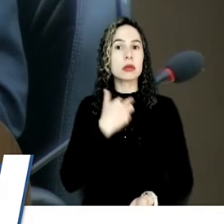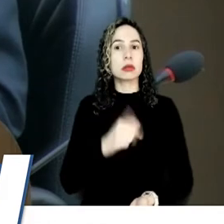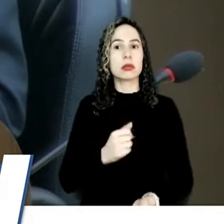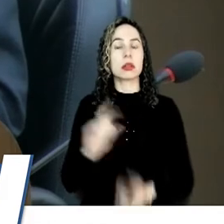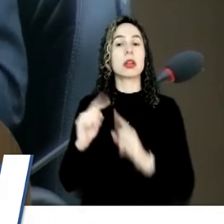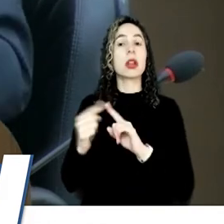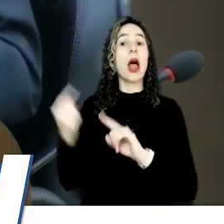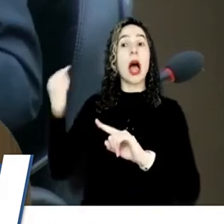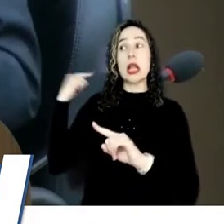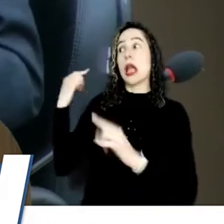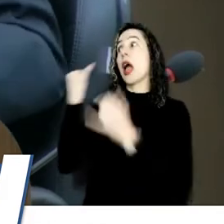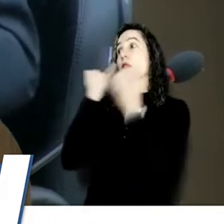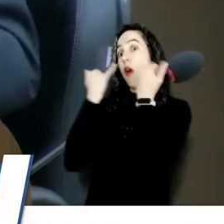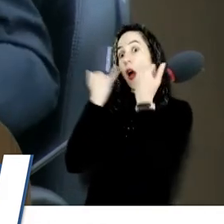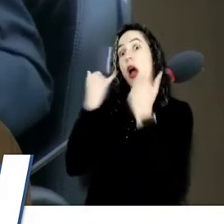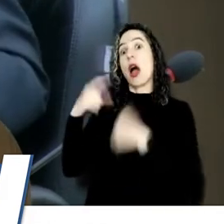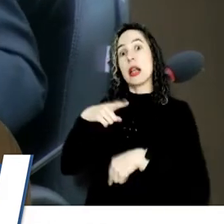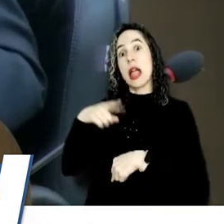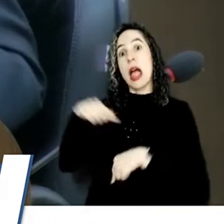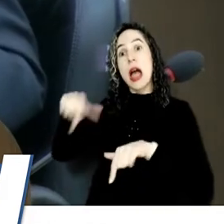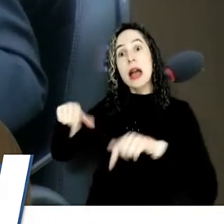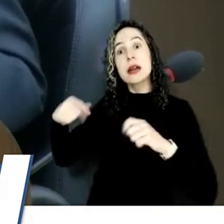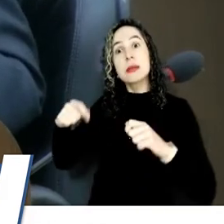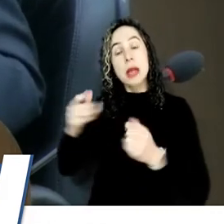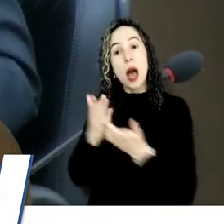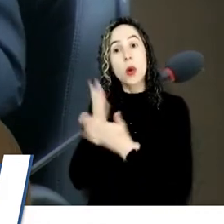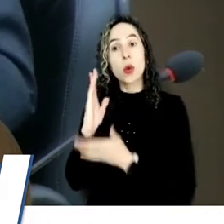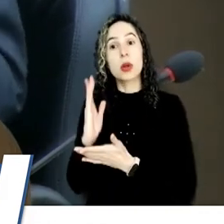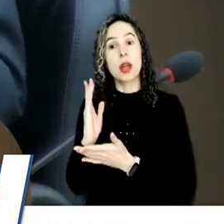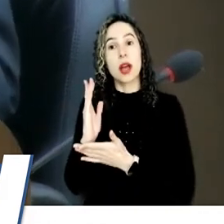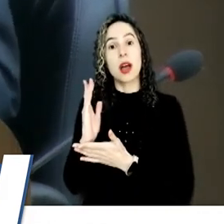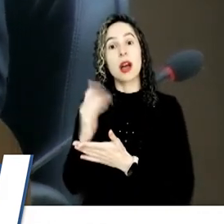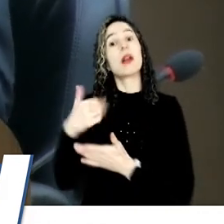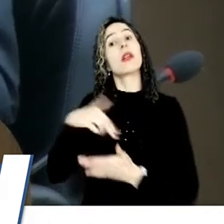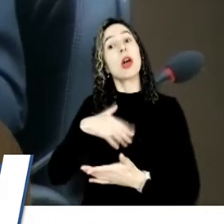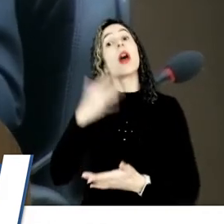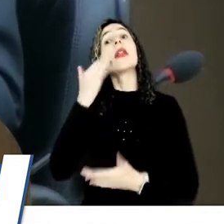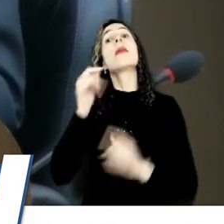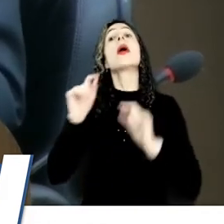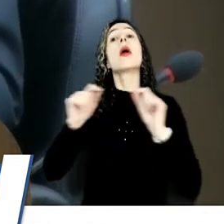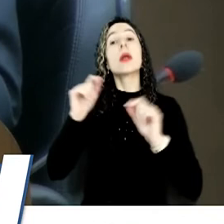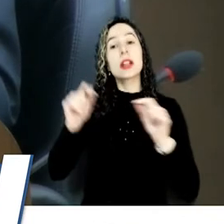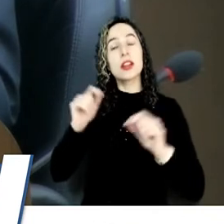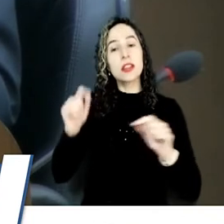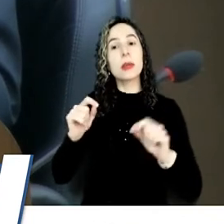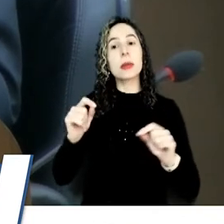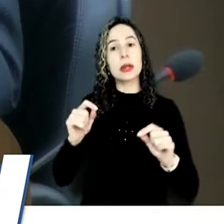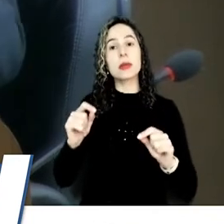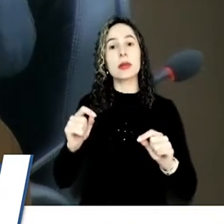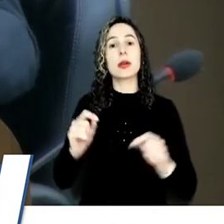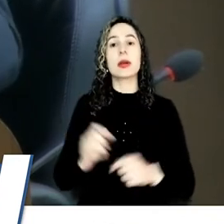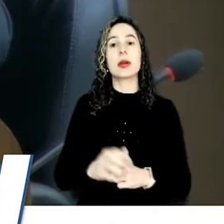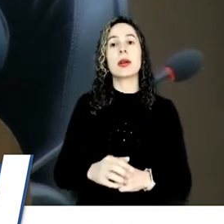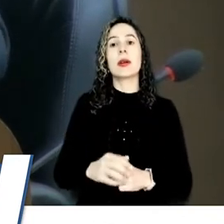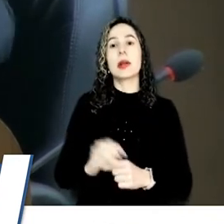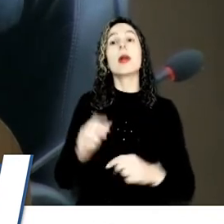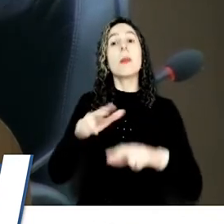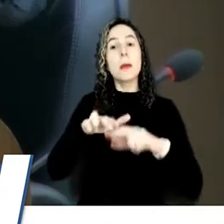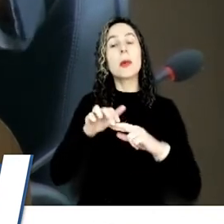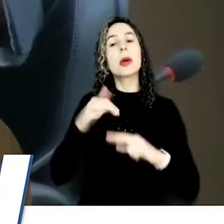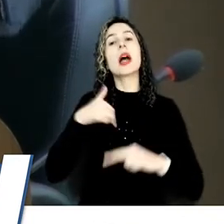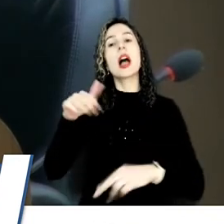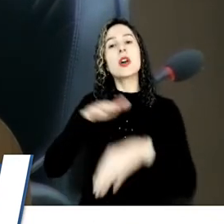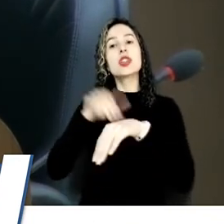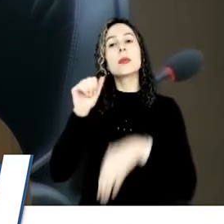têm informação e aqui precisa da nossa autorização, nós vamos saber também. E foi por isso que eu chamei o